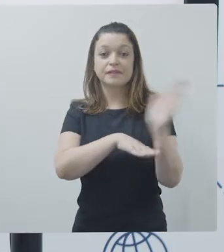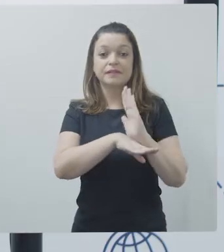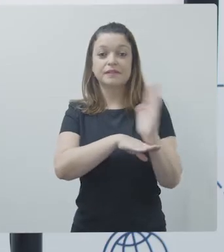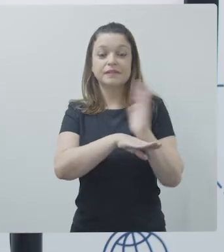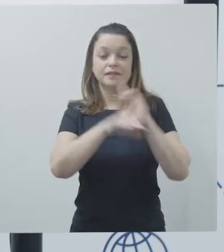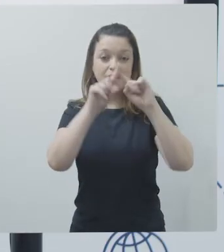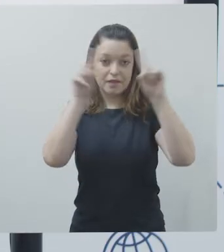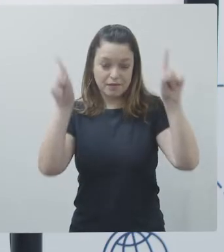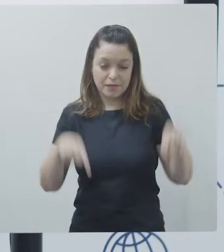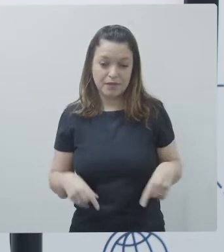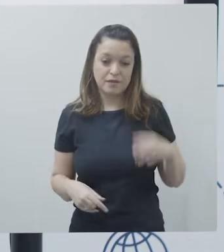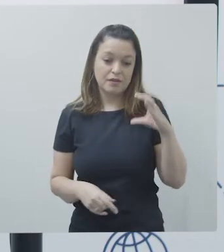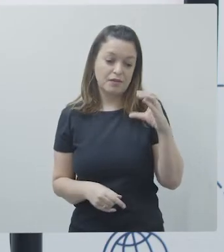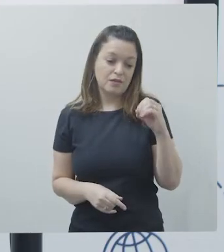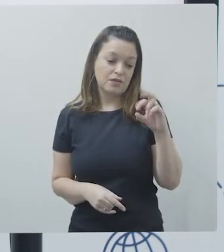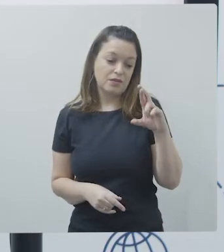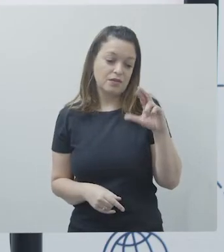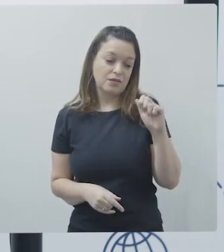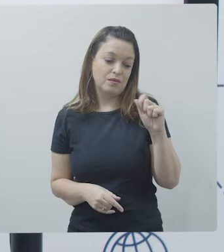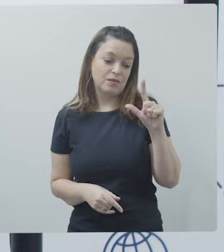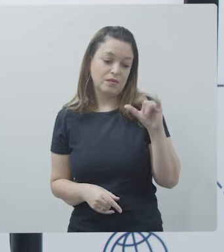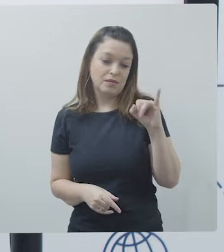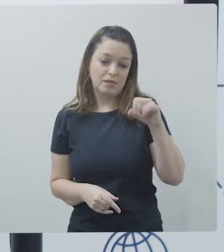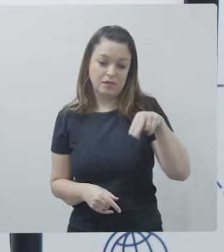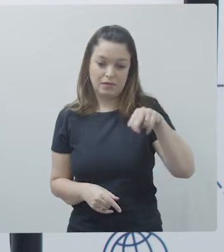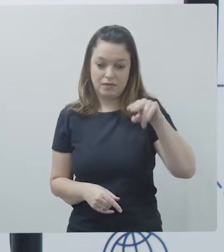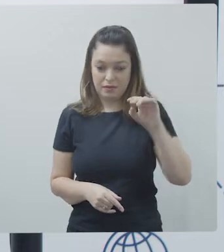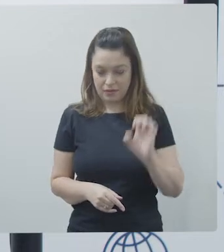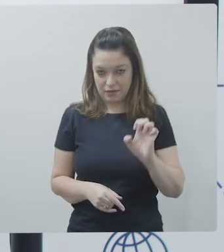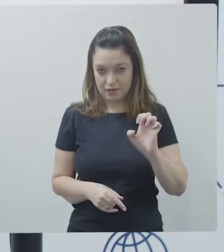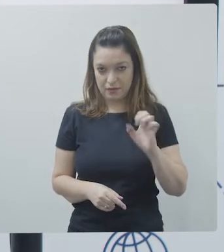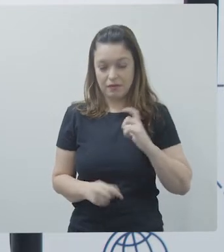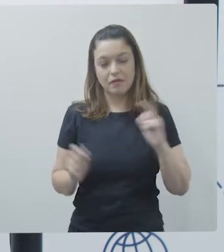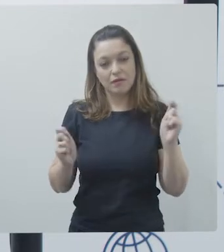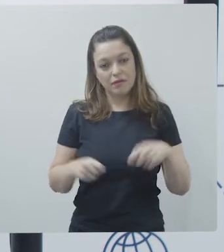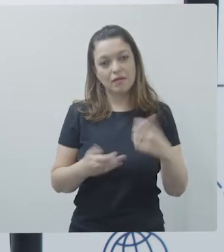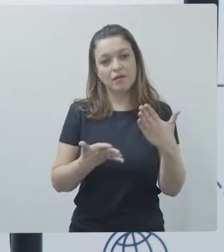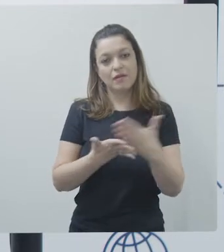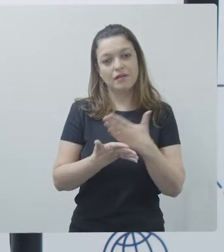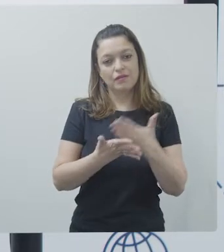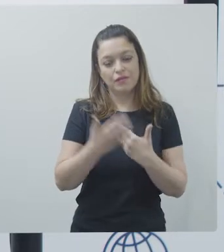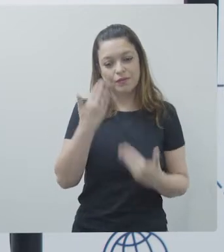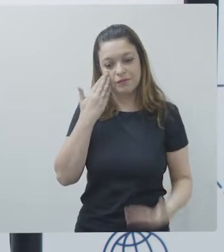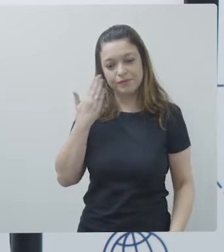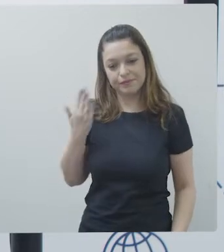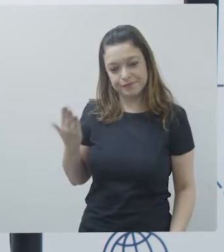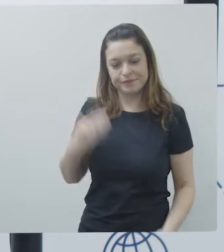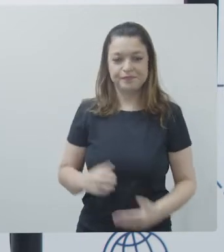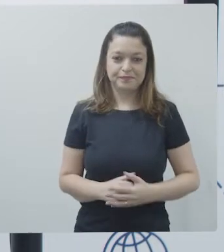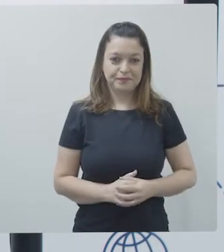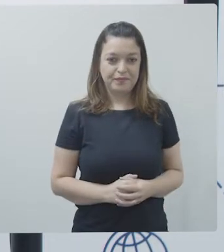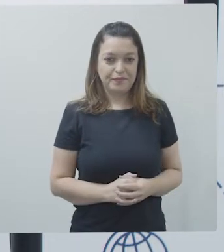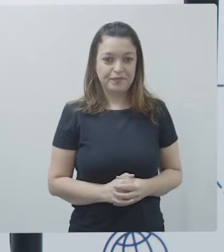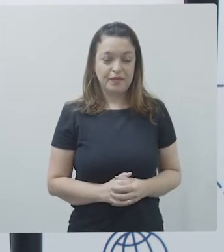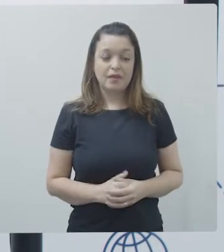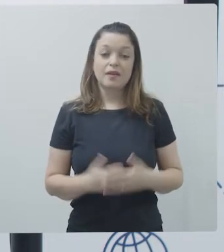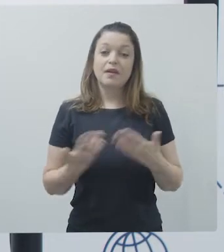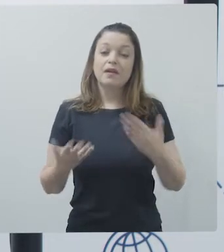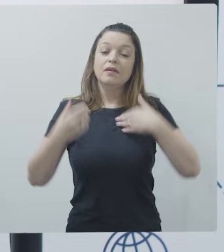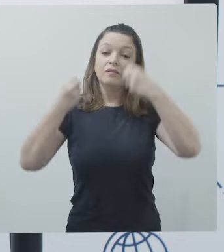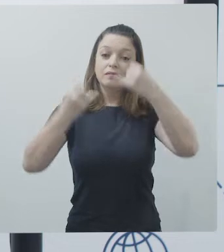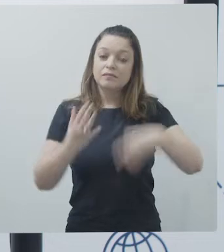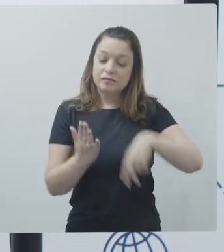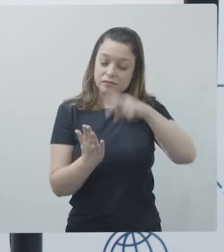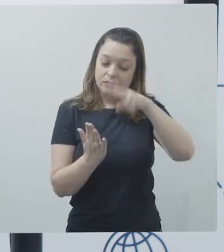que é quem? Coraline. Então nós temos essas obras. Trouxe apenas essas duas. A que nós vamos fazer